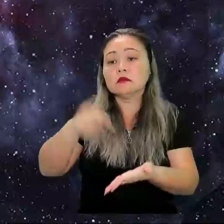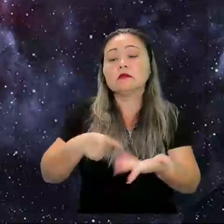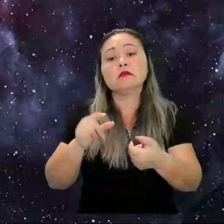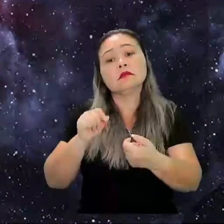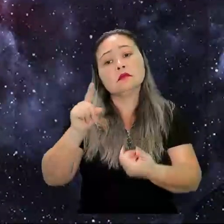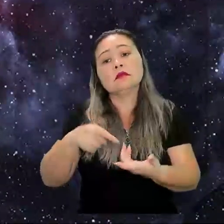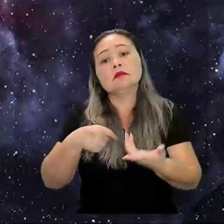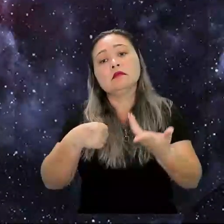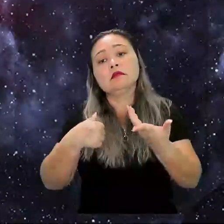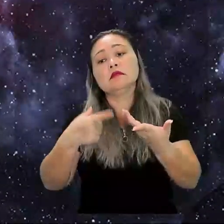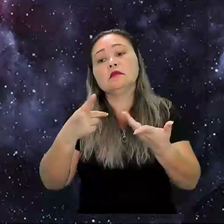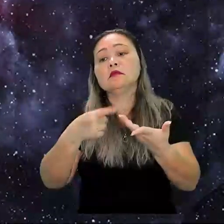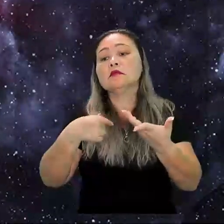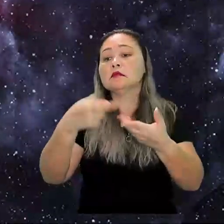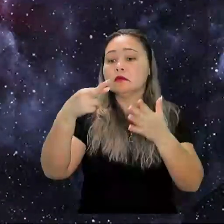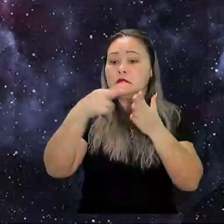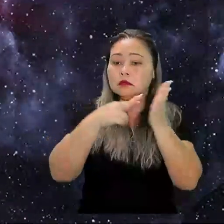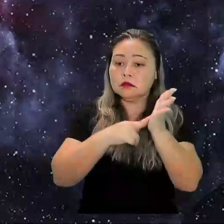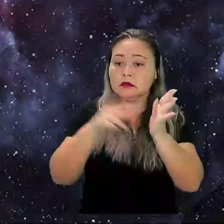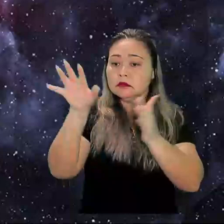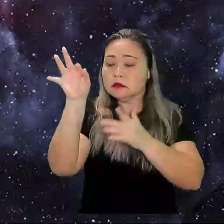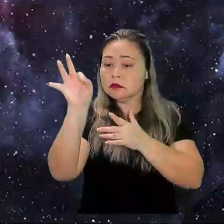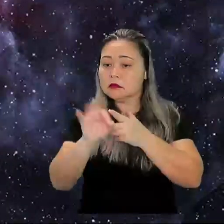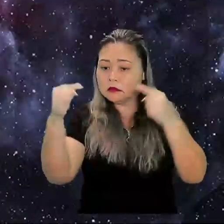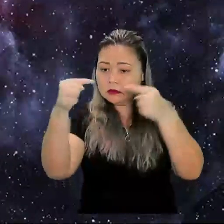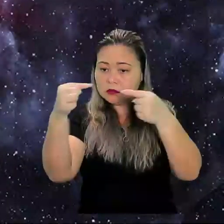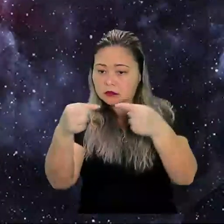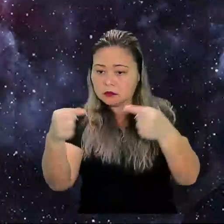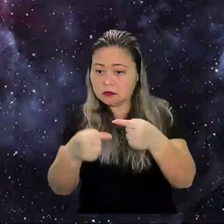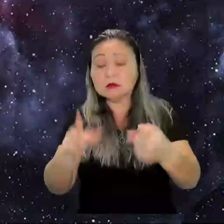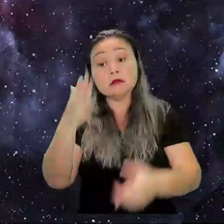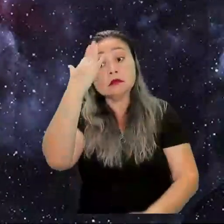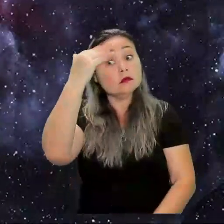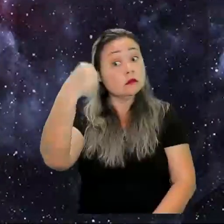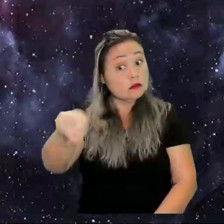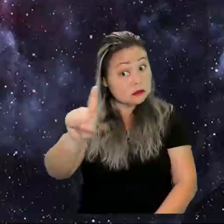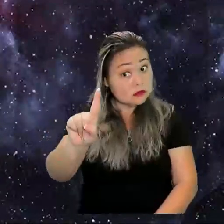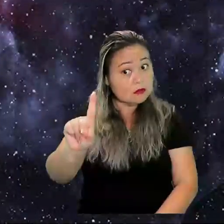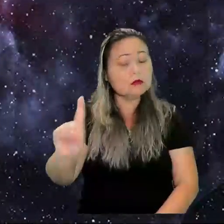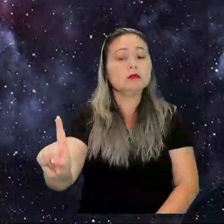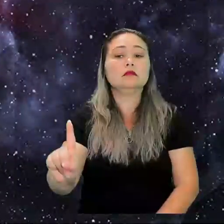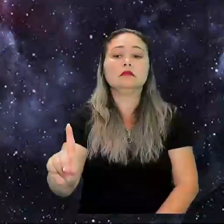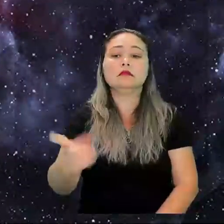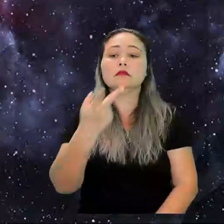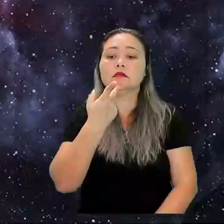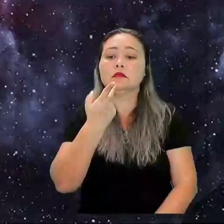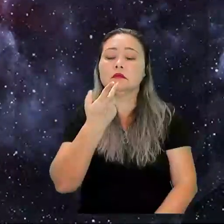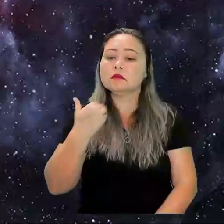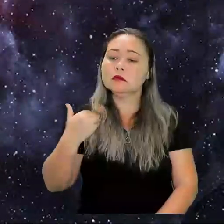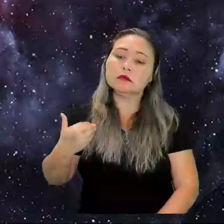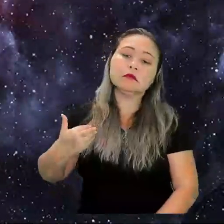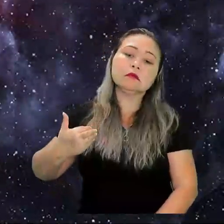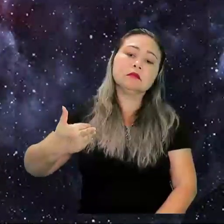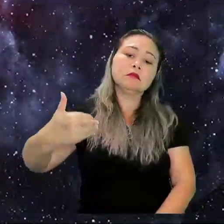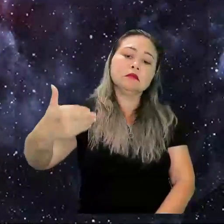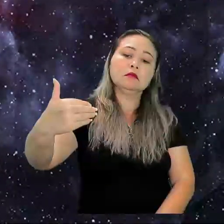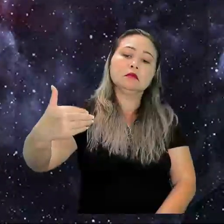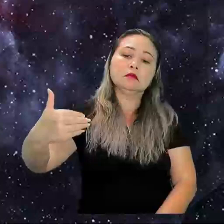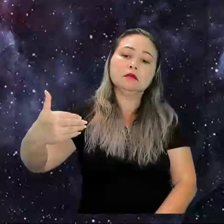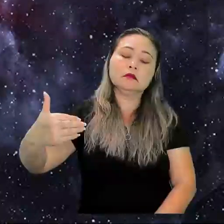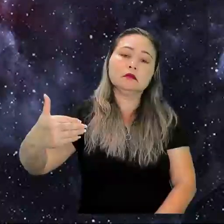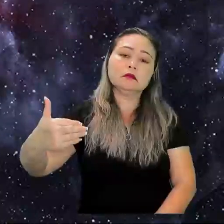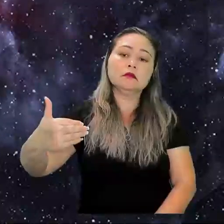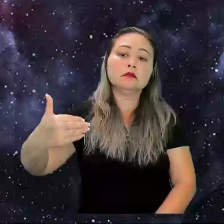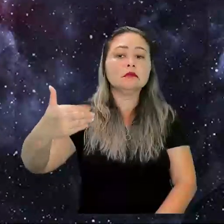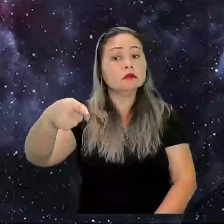da prova é razão, proporção e porcentagem. Então, vocês já sabem, ó, nós estamos, igual eu falei, no comecinho.